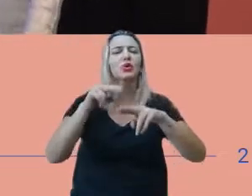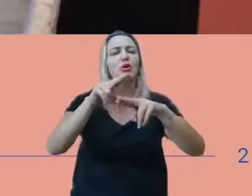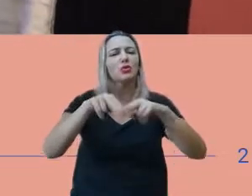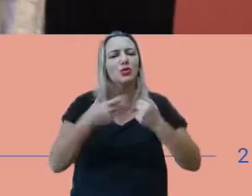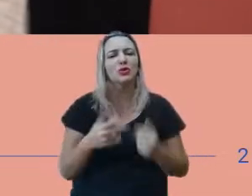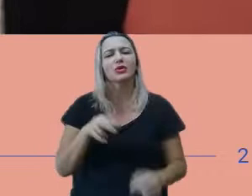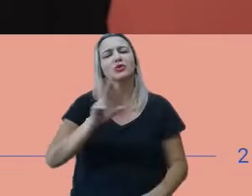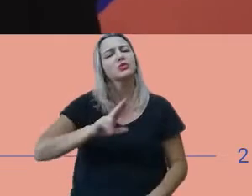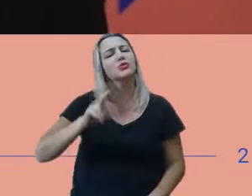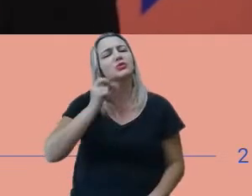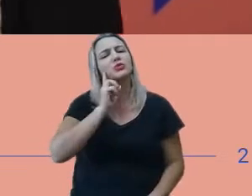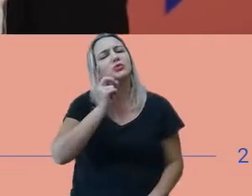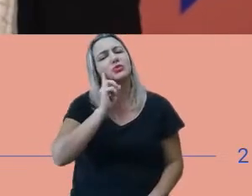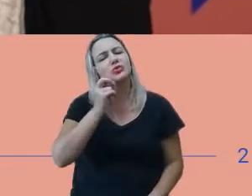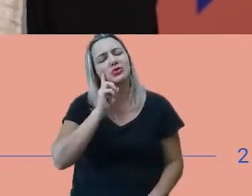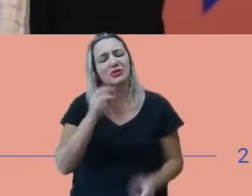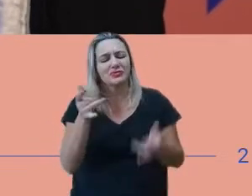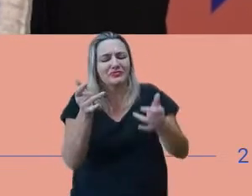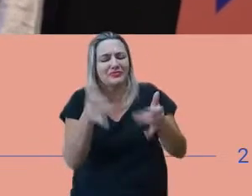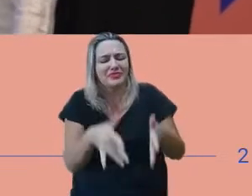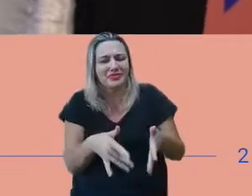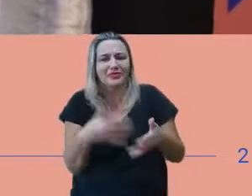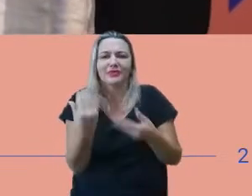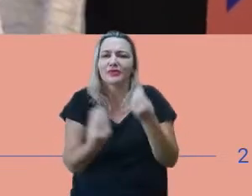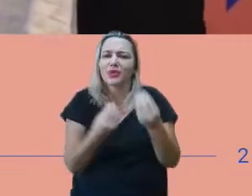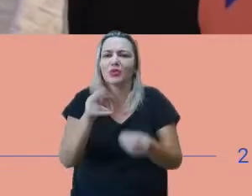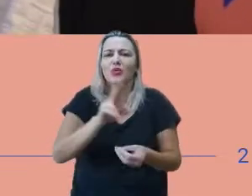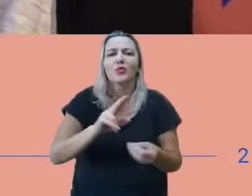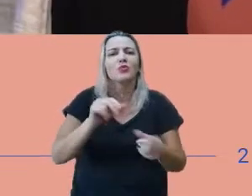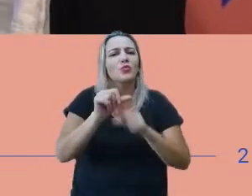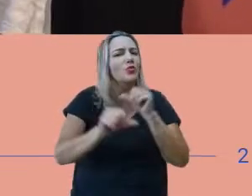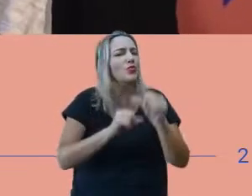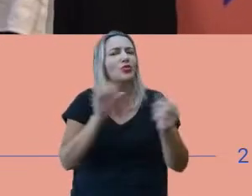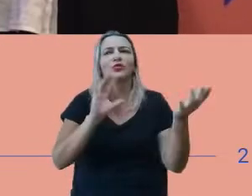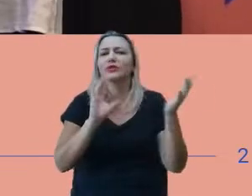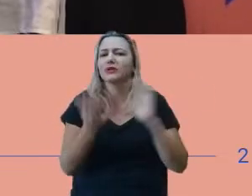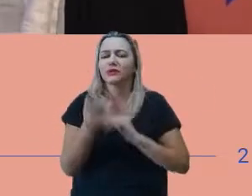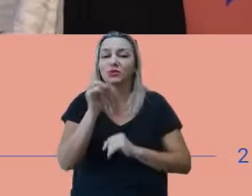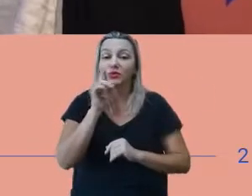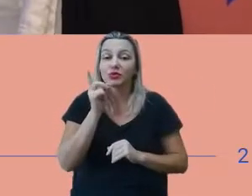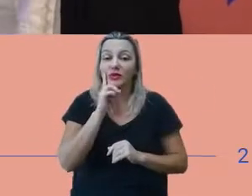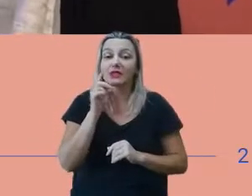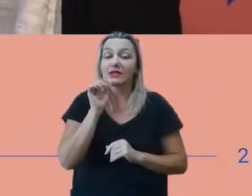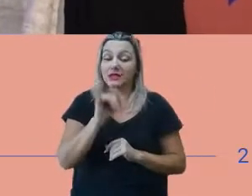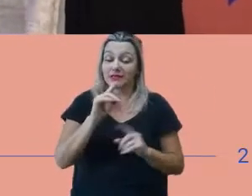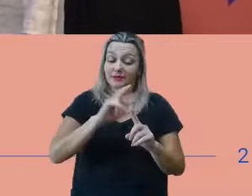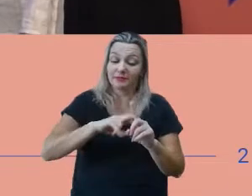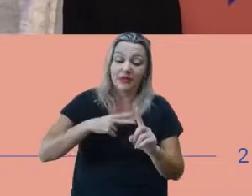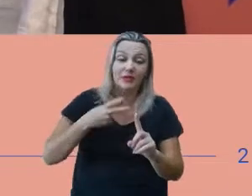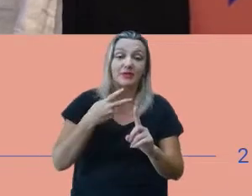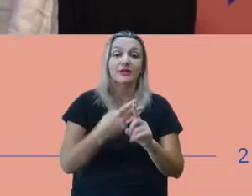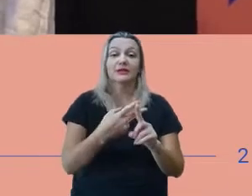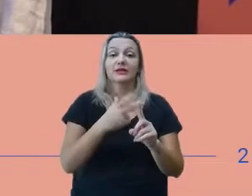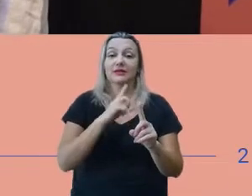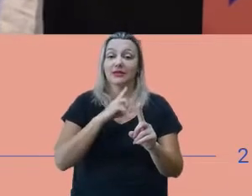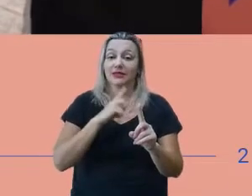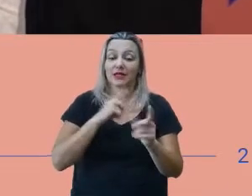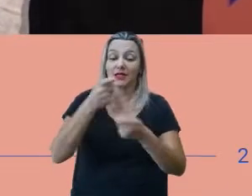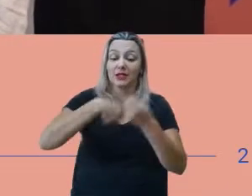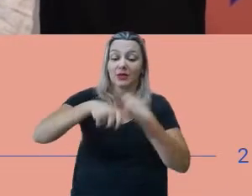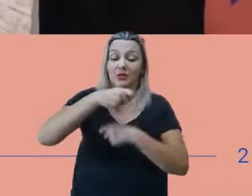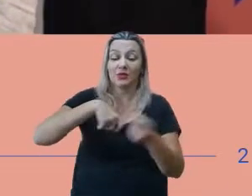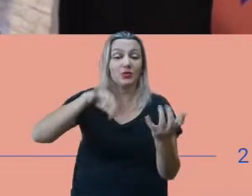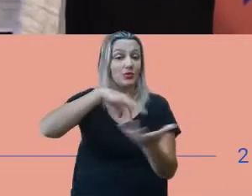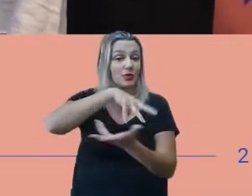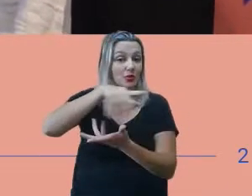Então como é que a gente pode mudar essa realidade do nosso dia a dia nessa gente dobrar a circularidade da economia Global